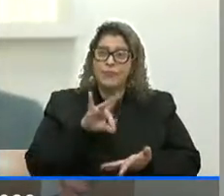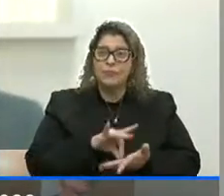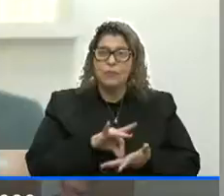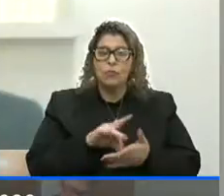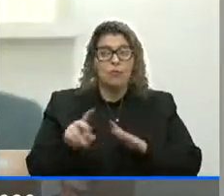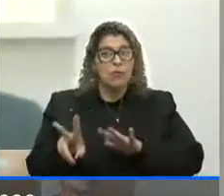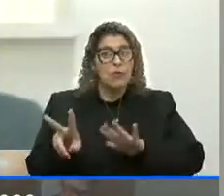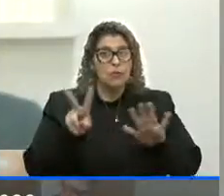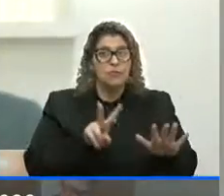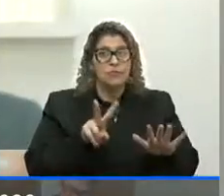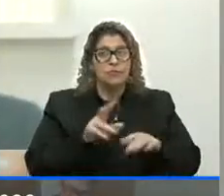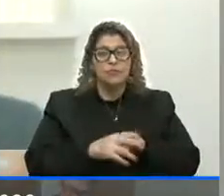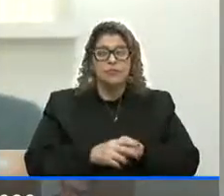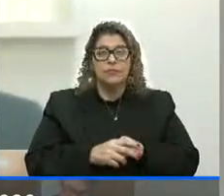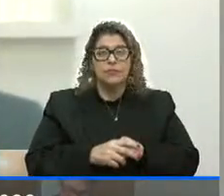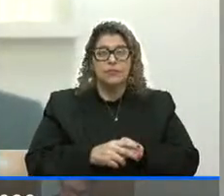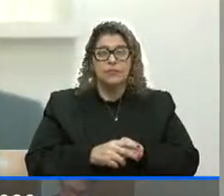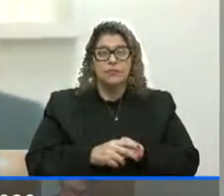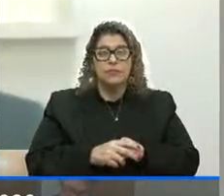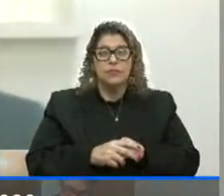concretizada na semana passada. Dessa forma,